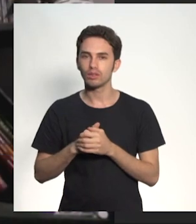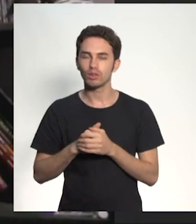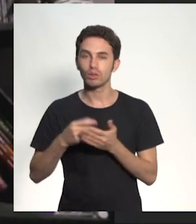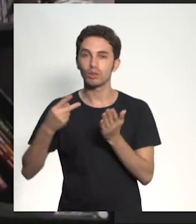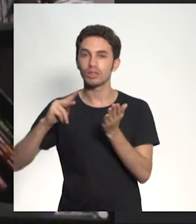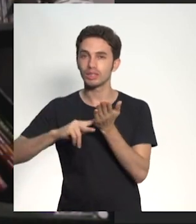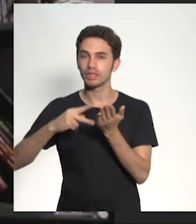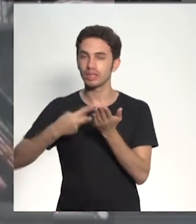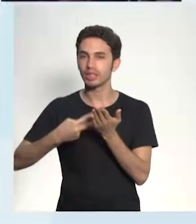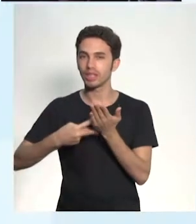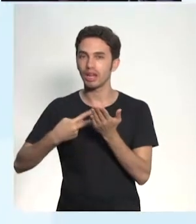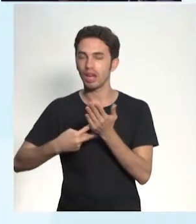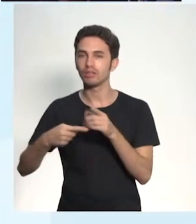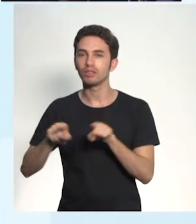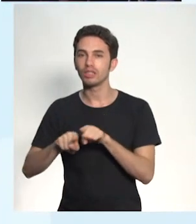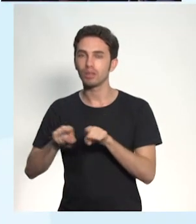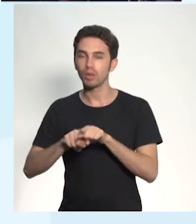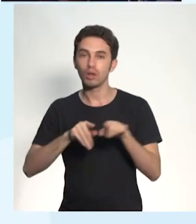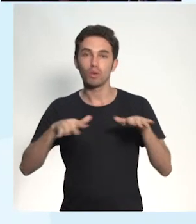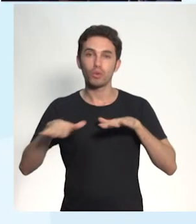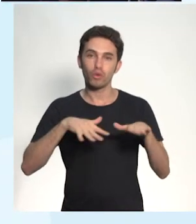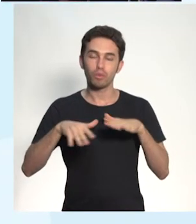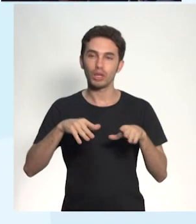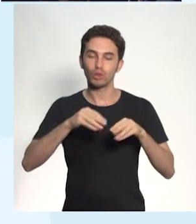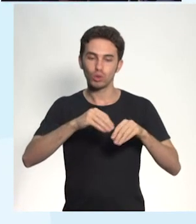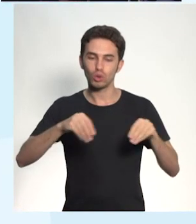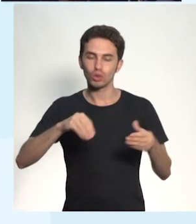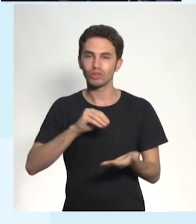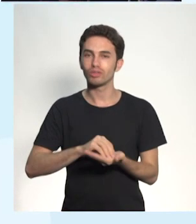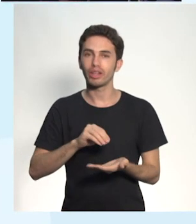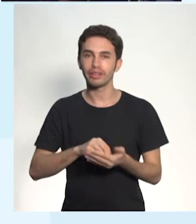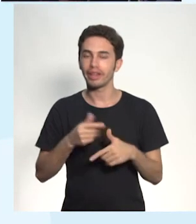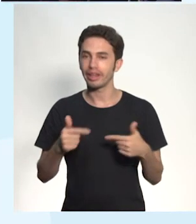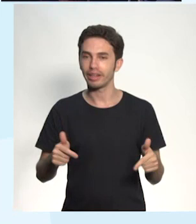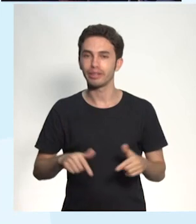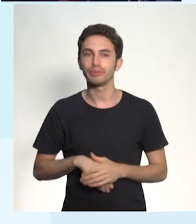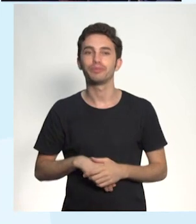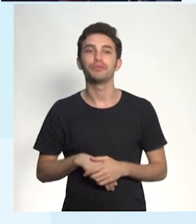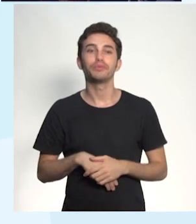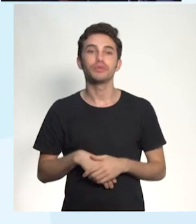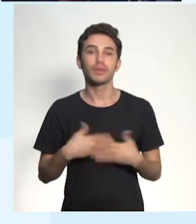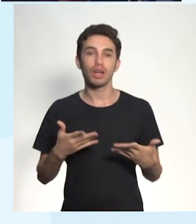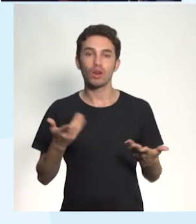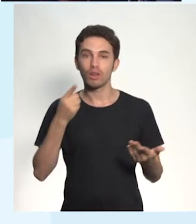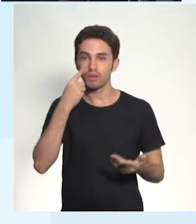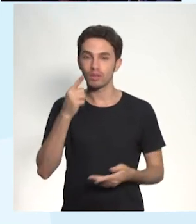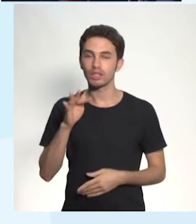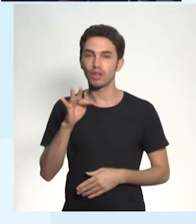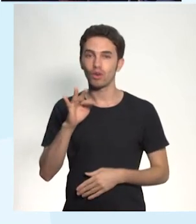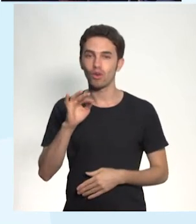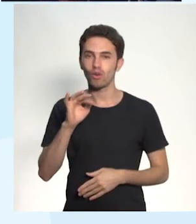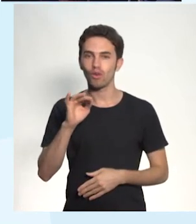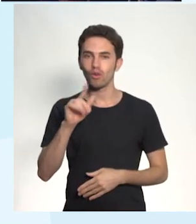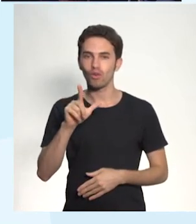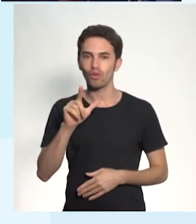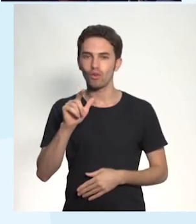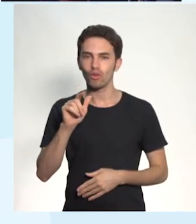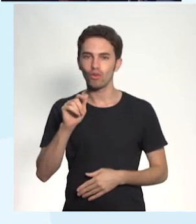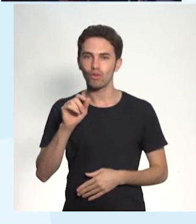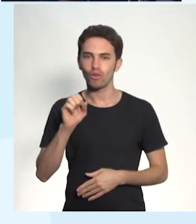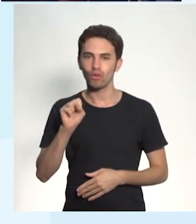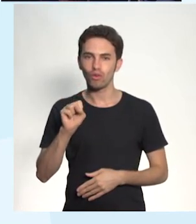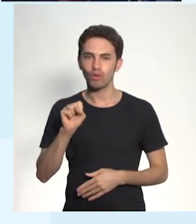primeiro slide, né? Pode colocar aí na tela pro pessoal. Então, vamos fazer aí um flashback, né? Que vamos dar uma